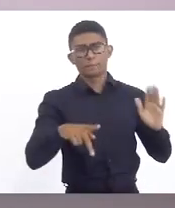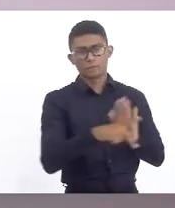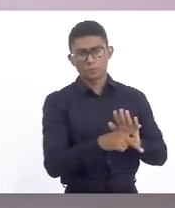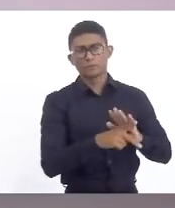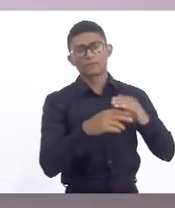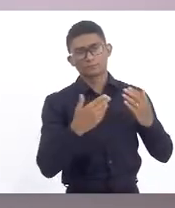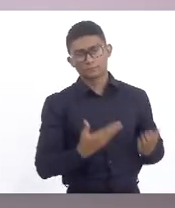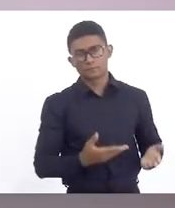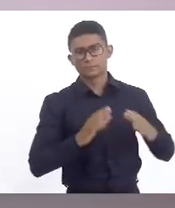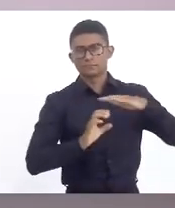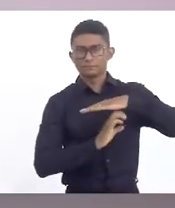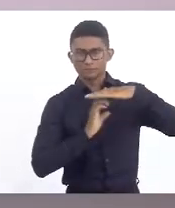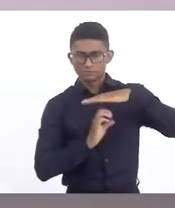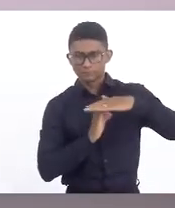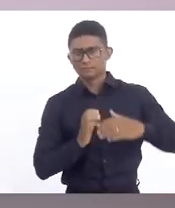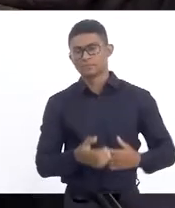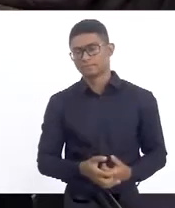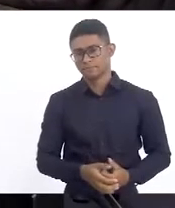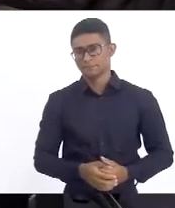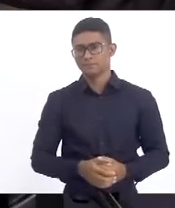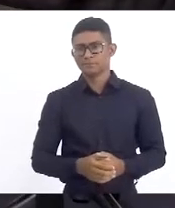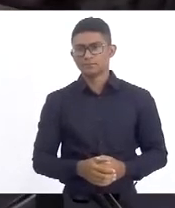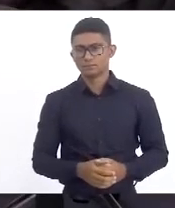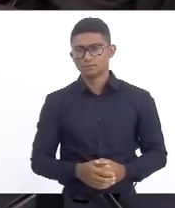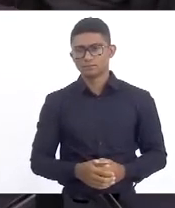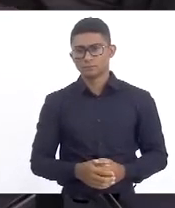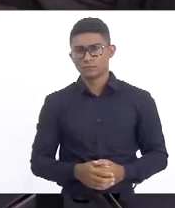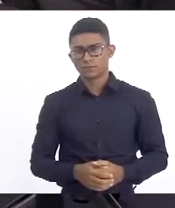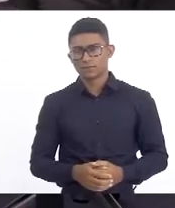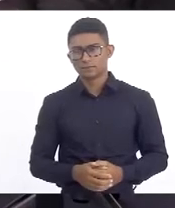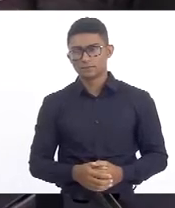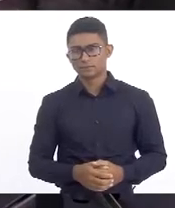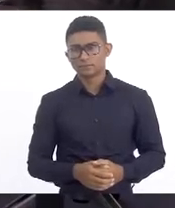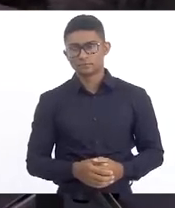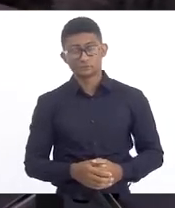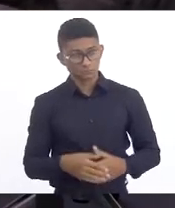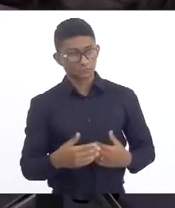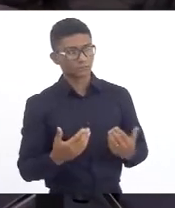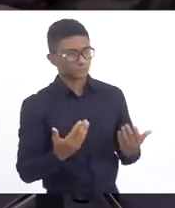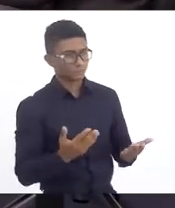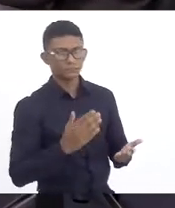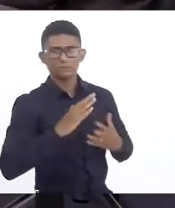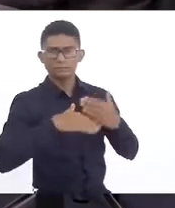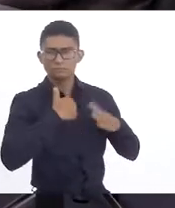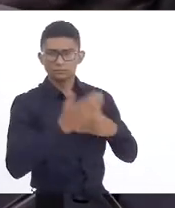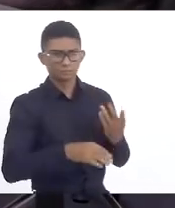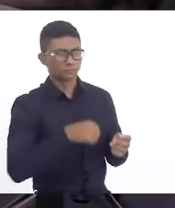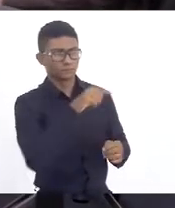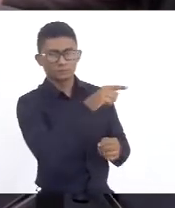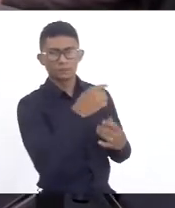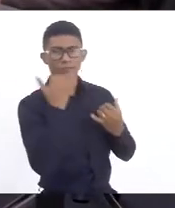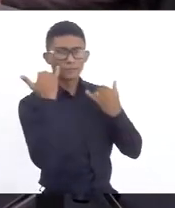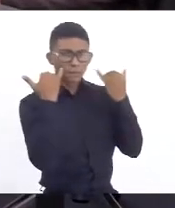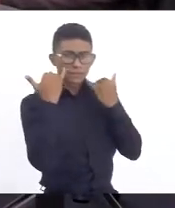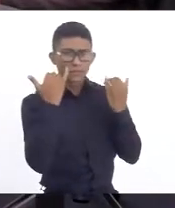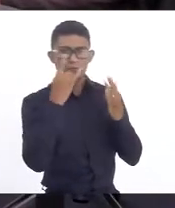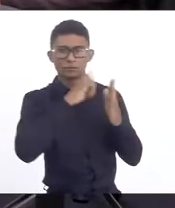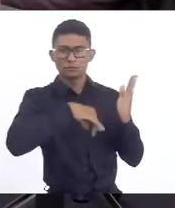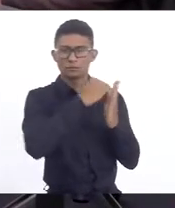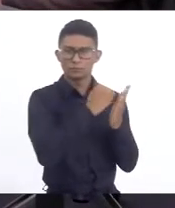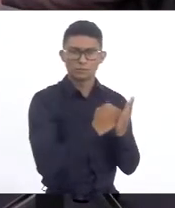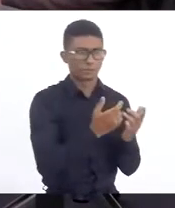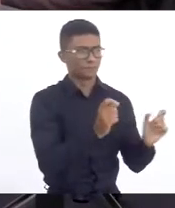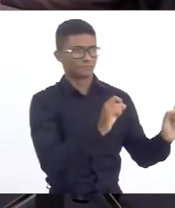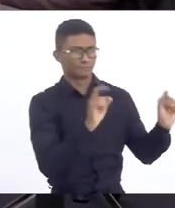só, deputado Luiz Martins, o Humberto vai encaminhar a comissão. É importante até. E com todas as informações, nós podemos nos debruçar,